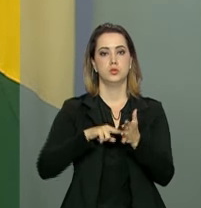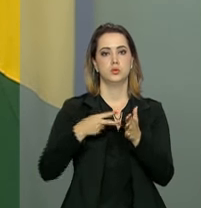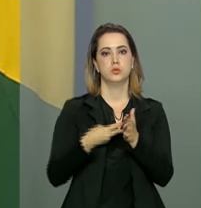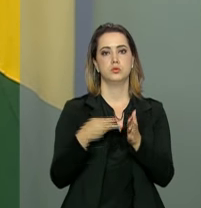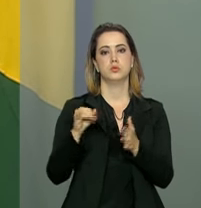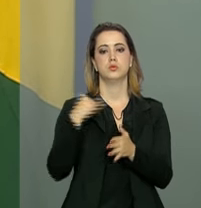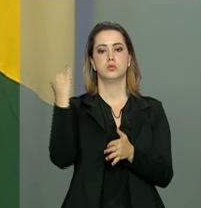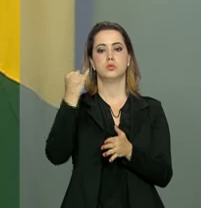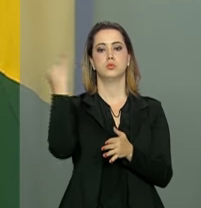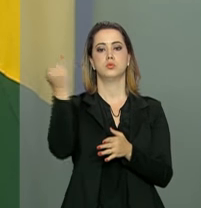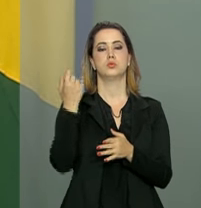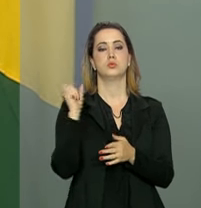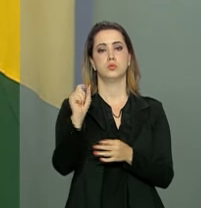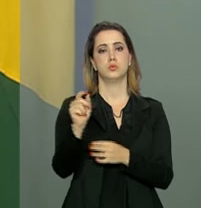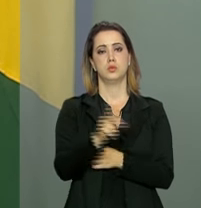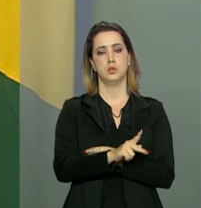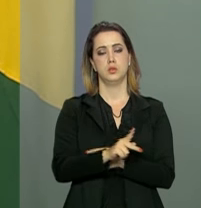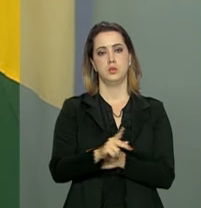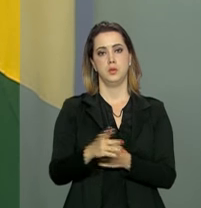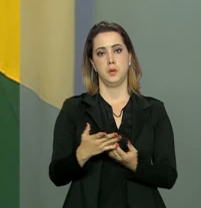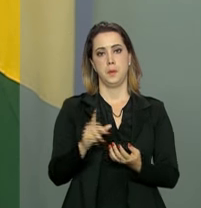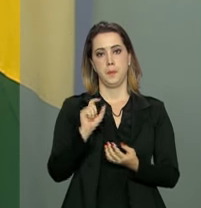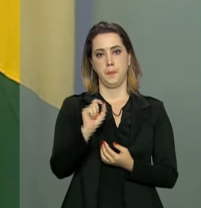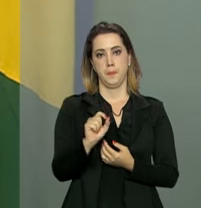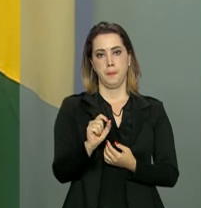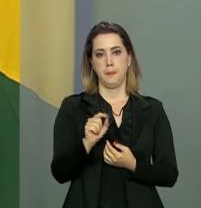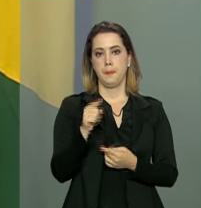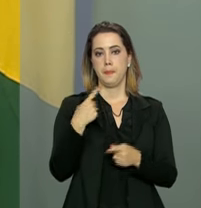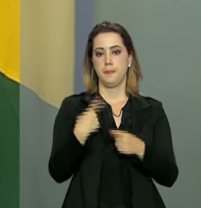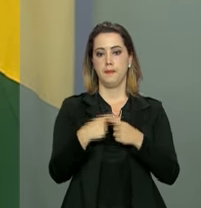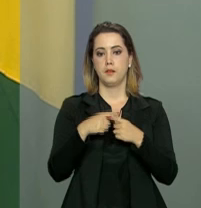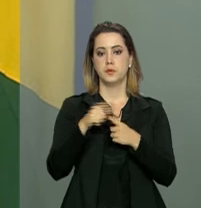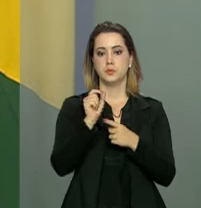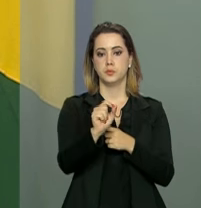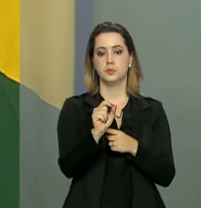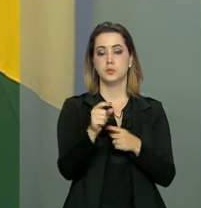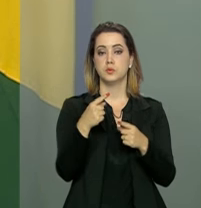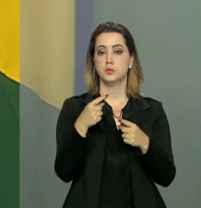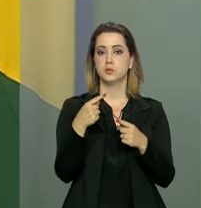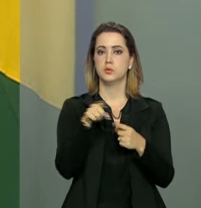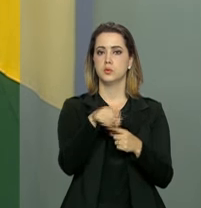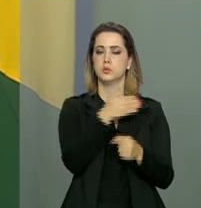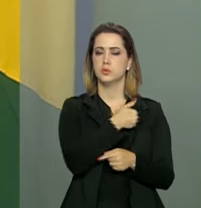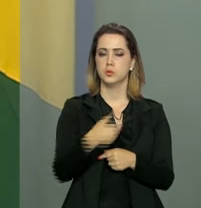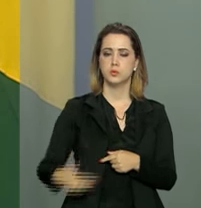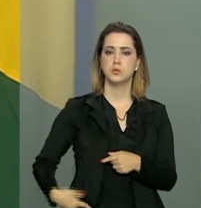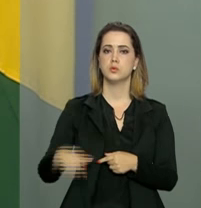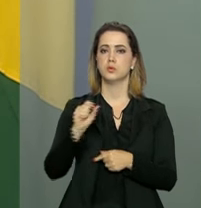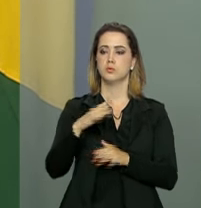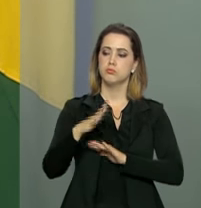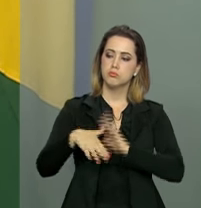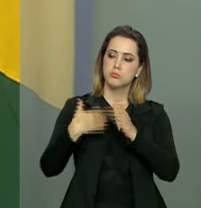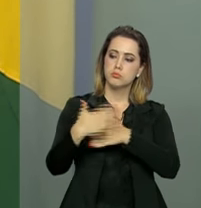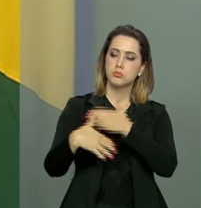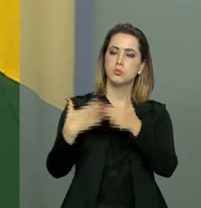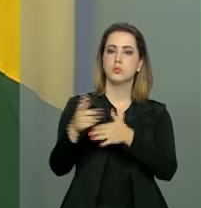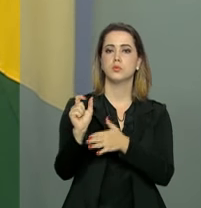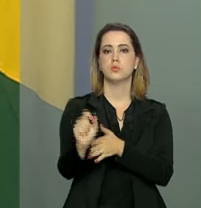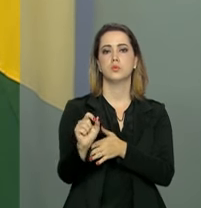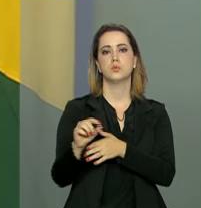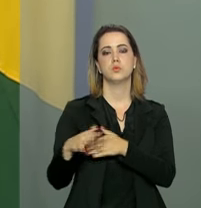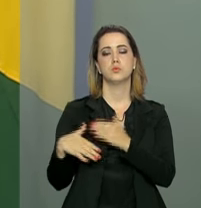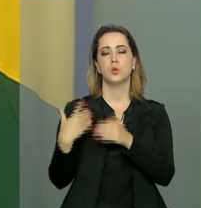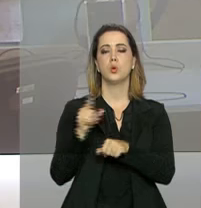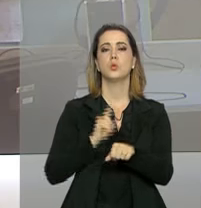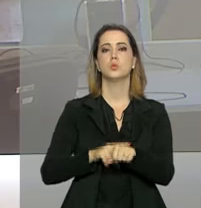muito acentuada, presidente Rodrigo Maia, em função daquilo que o governo vai fazendo ao longo